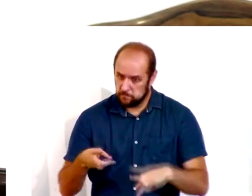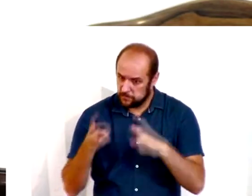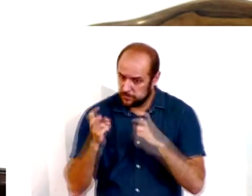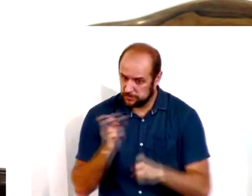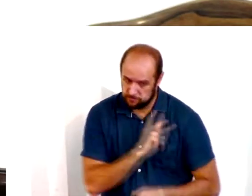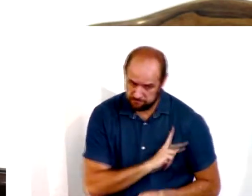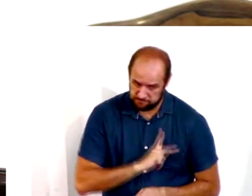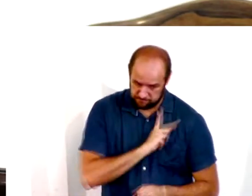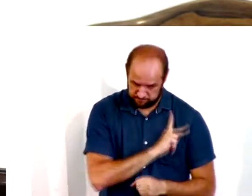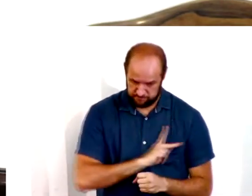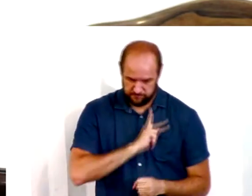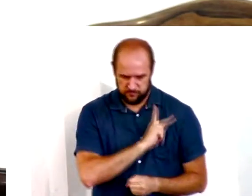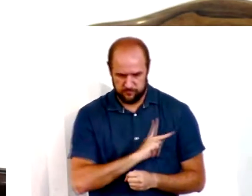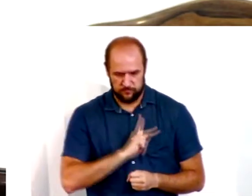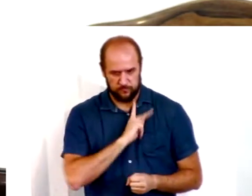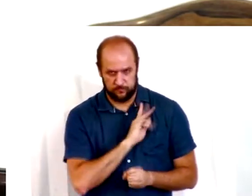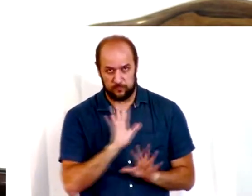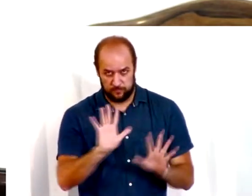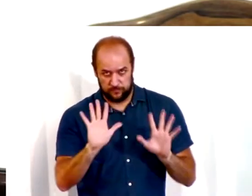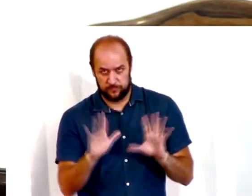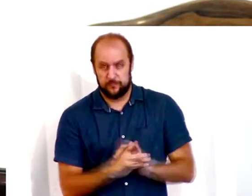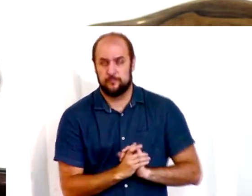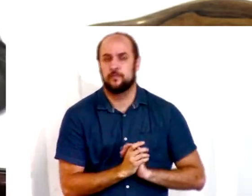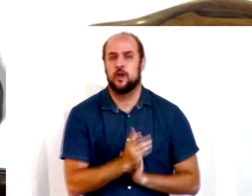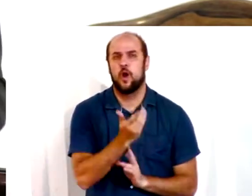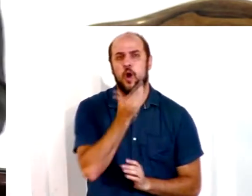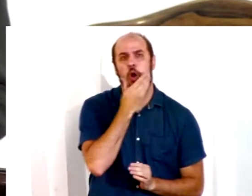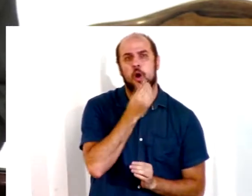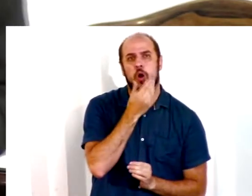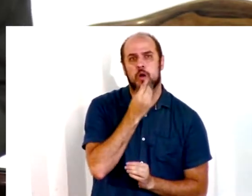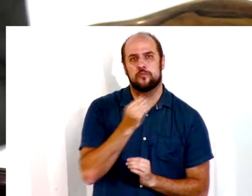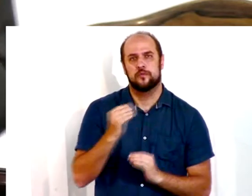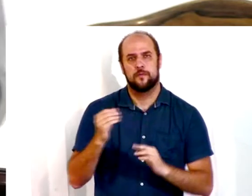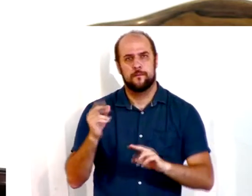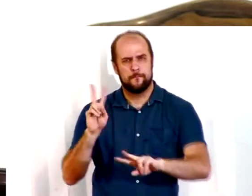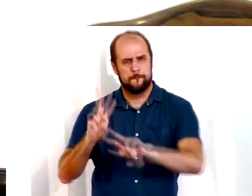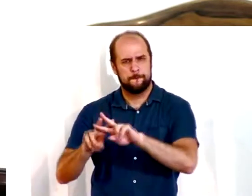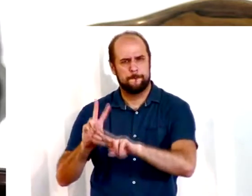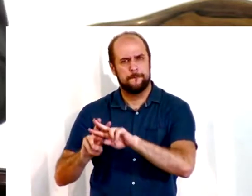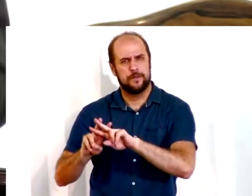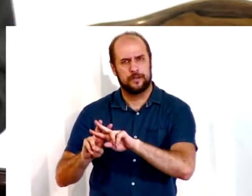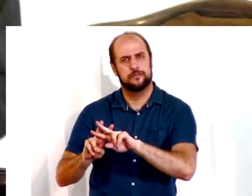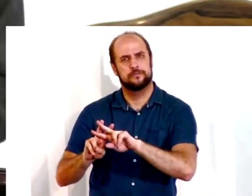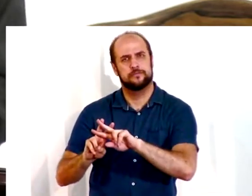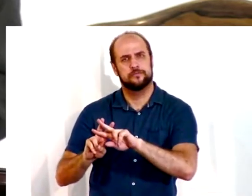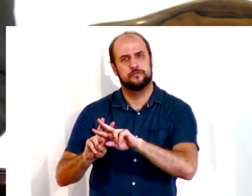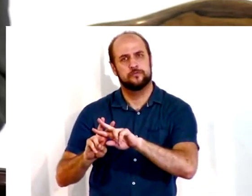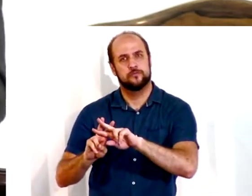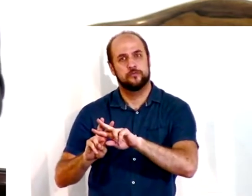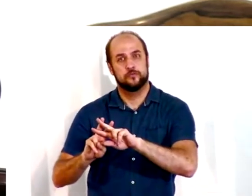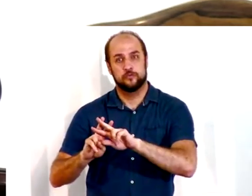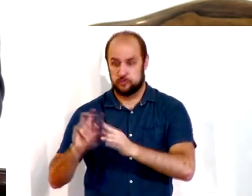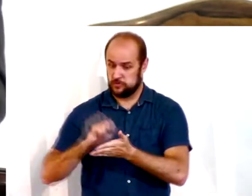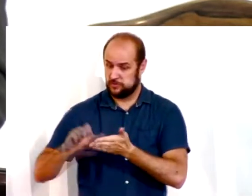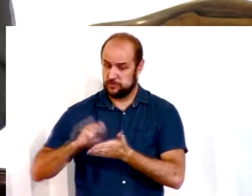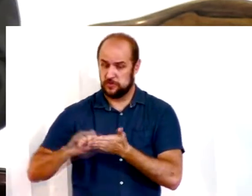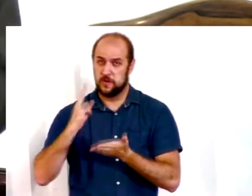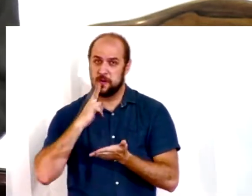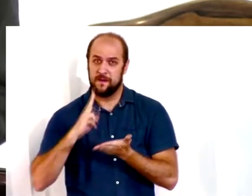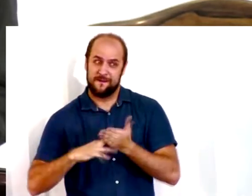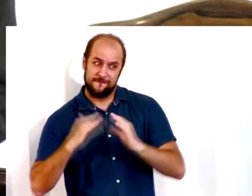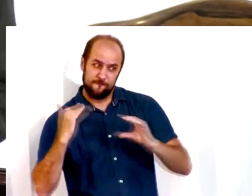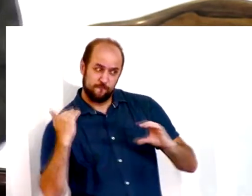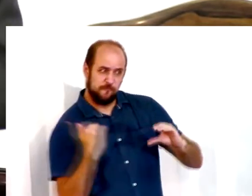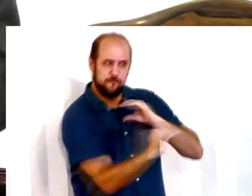apóstolo Paulo. O homem que da prisão escreve essa carta para alertar a respeito